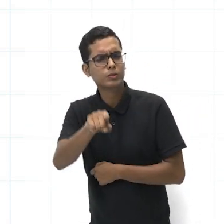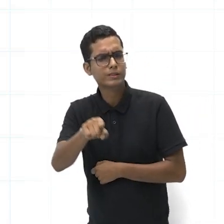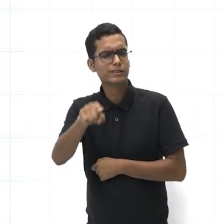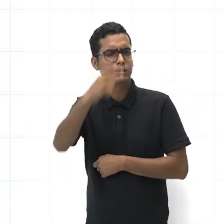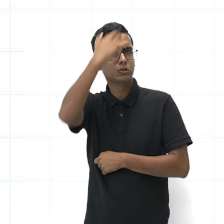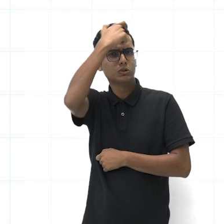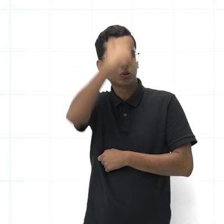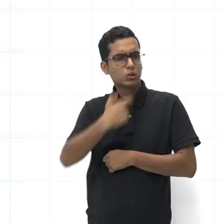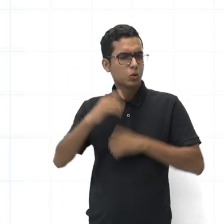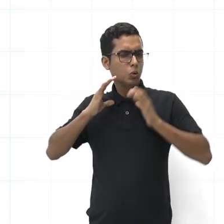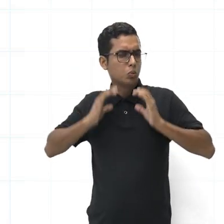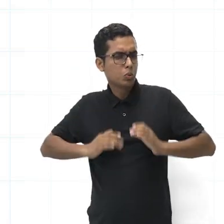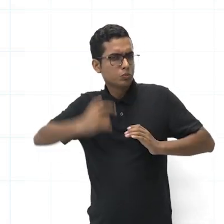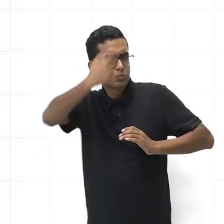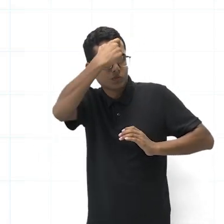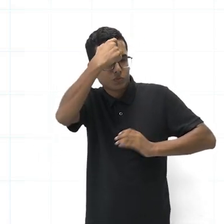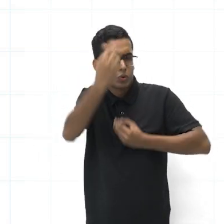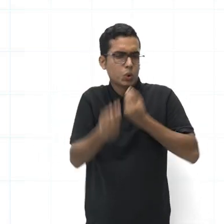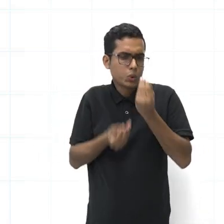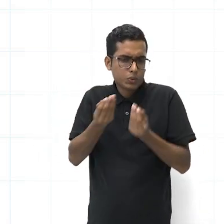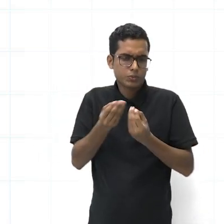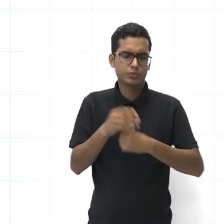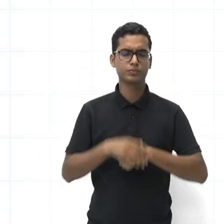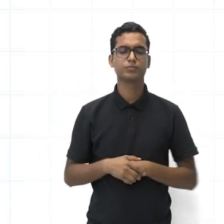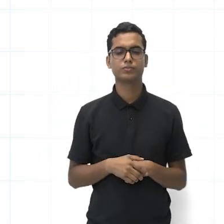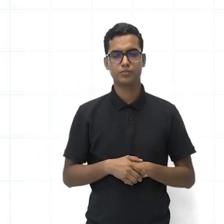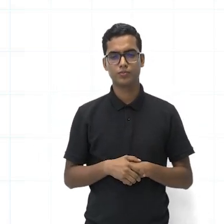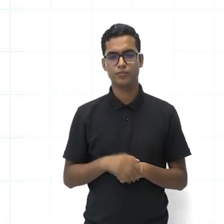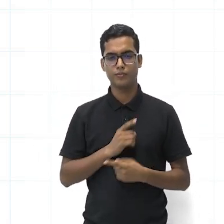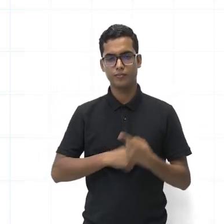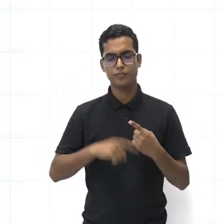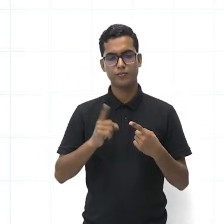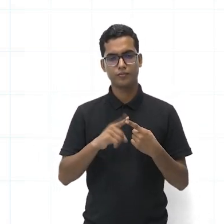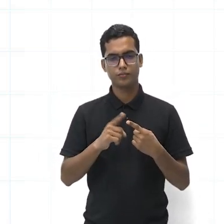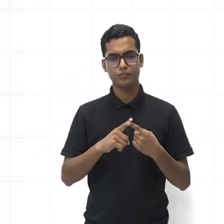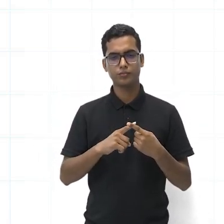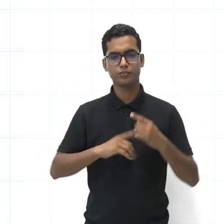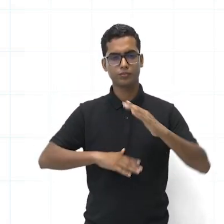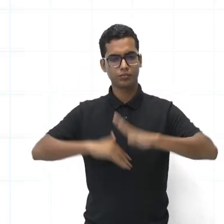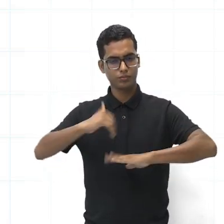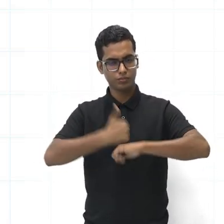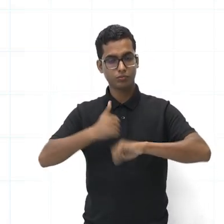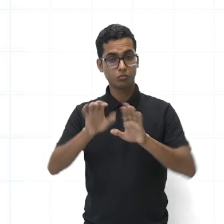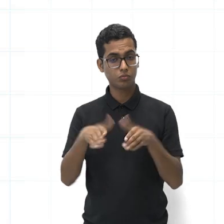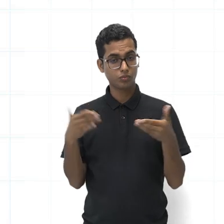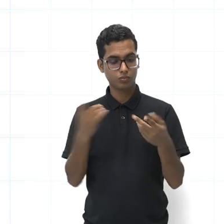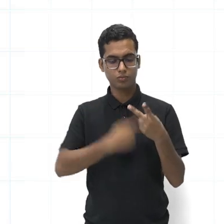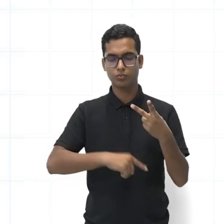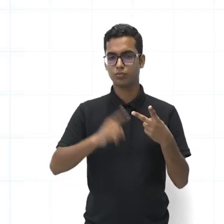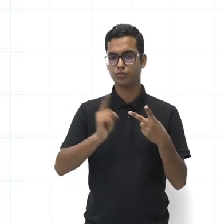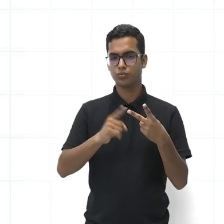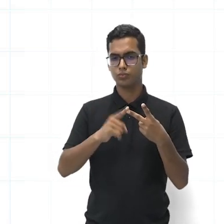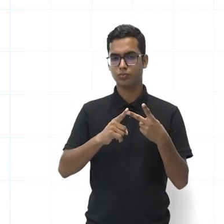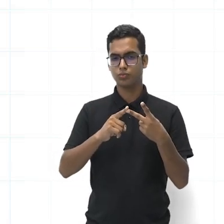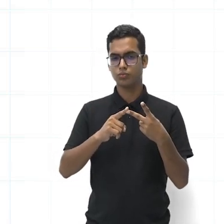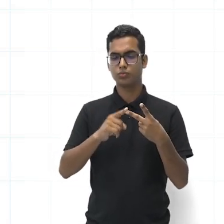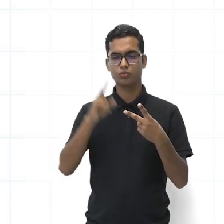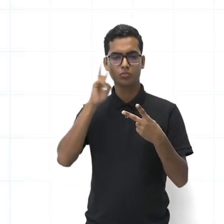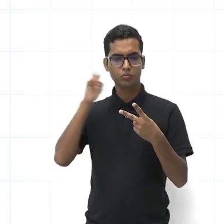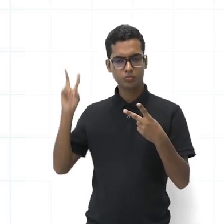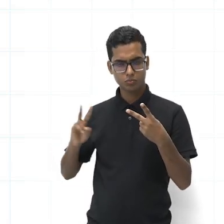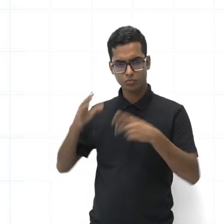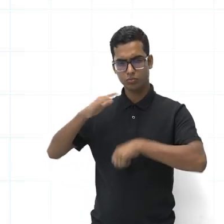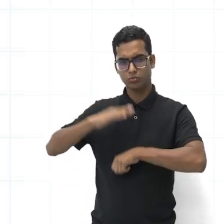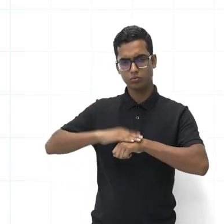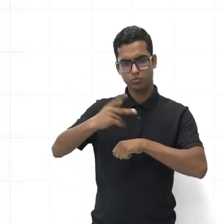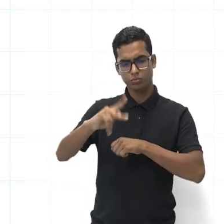história de funcionário, né, de profissão, por onde você andou, quais funções você desempenhou e tudo mais. Educational Background